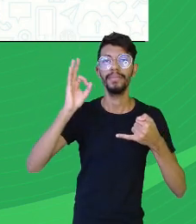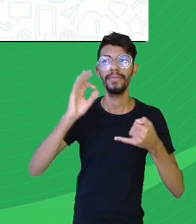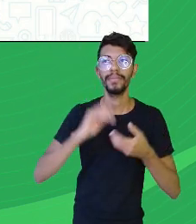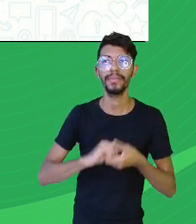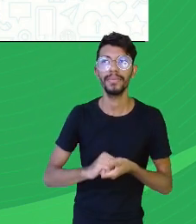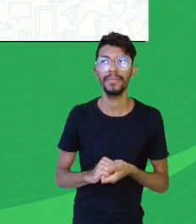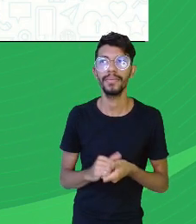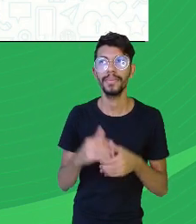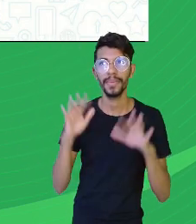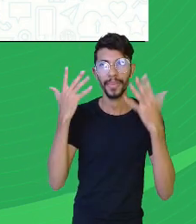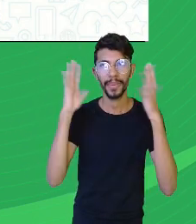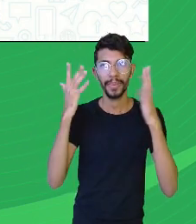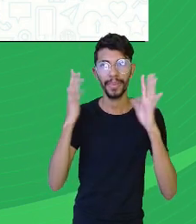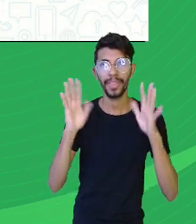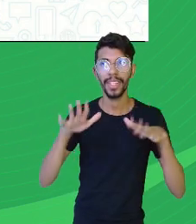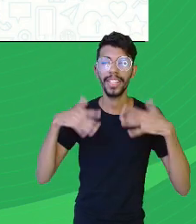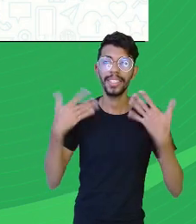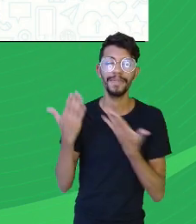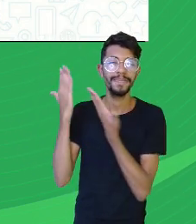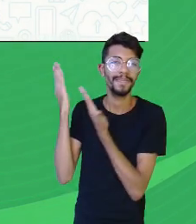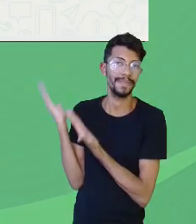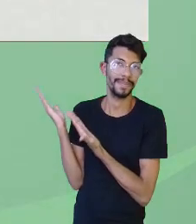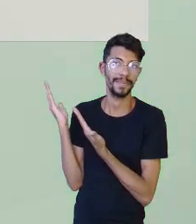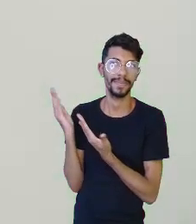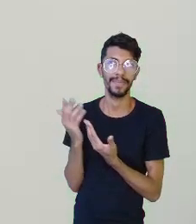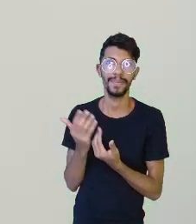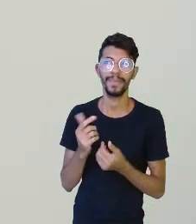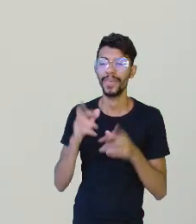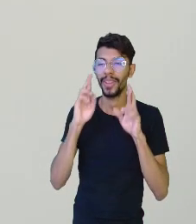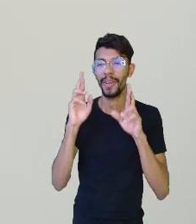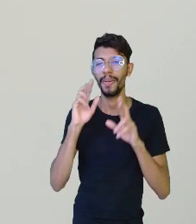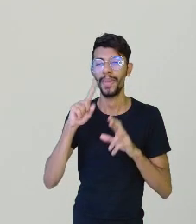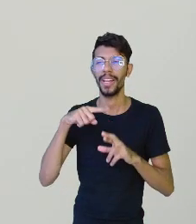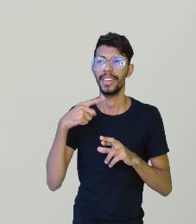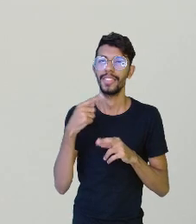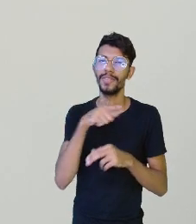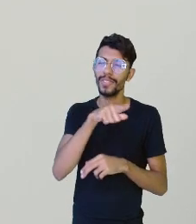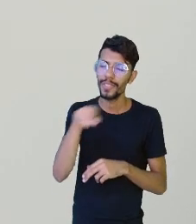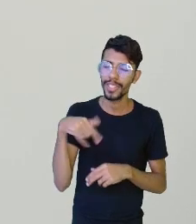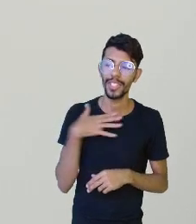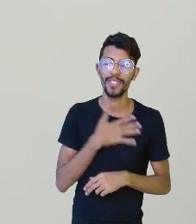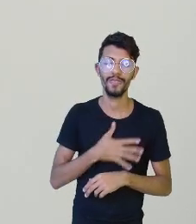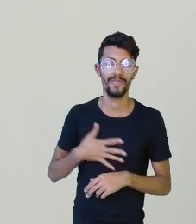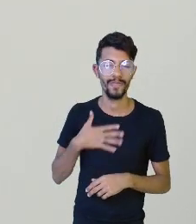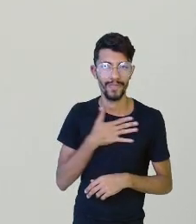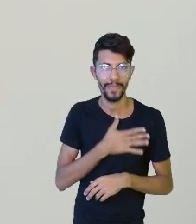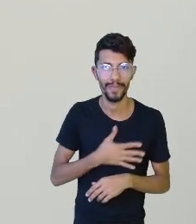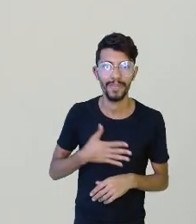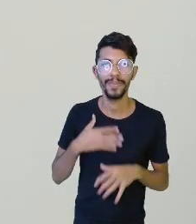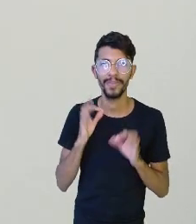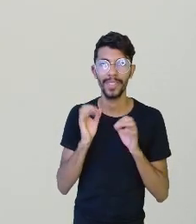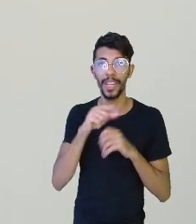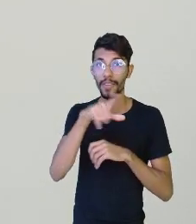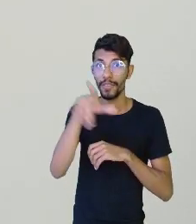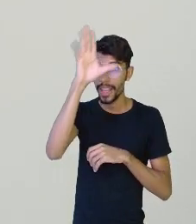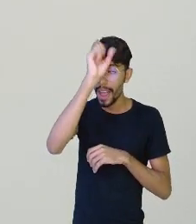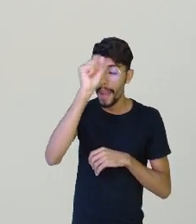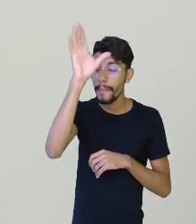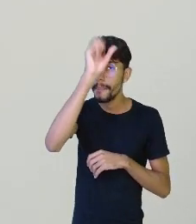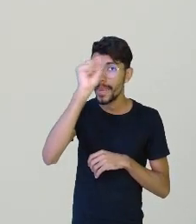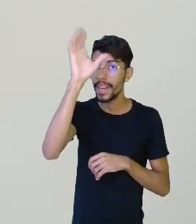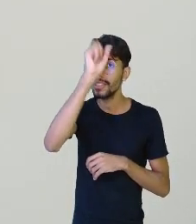imaginária. Muito bem. Então é isso aí, gente. Eu espero que vocês tenham gostado, que vocês tenham